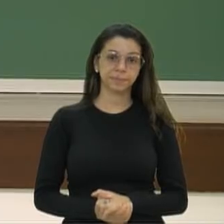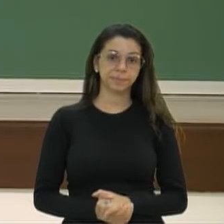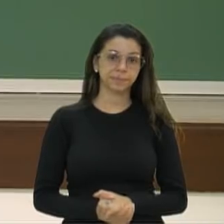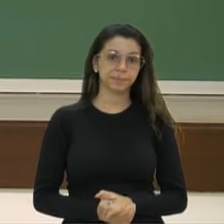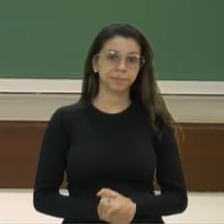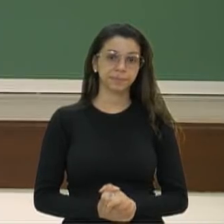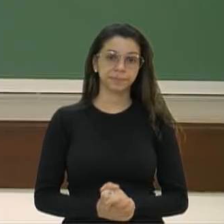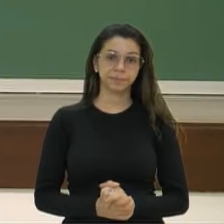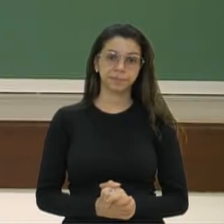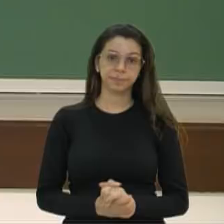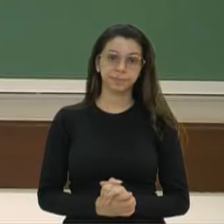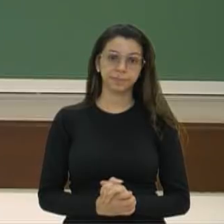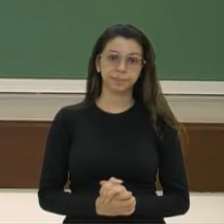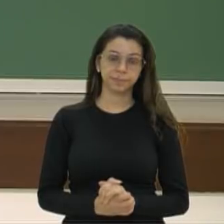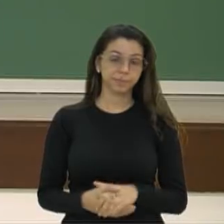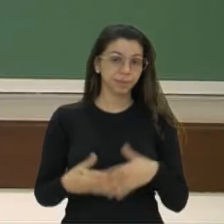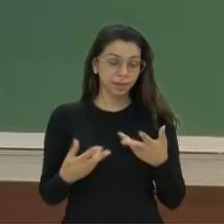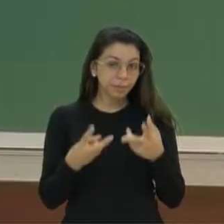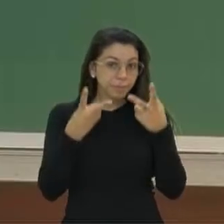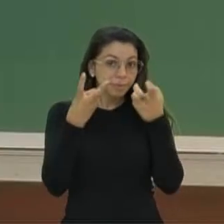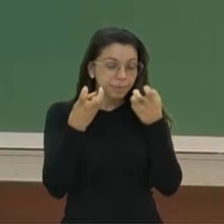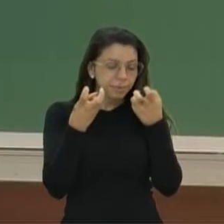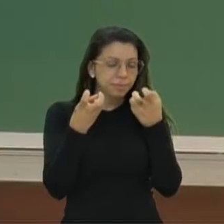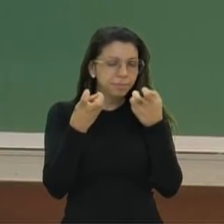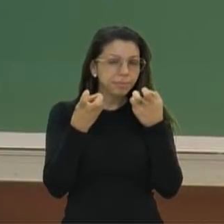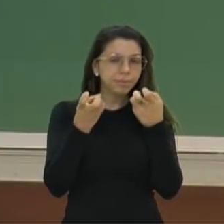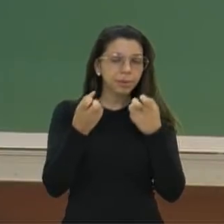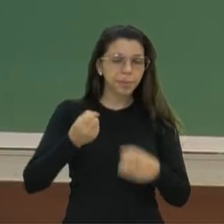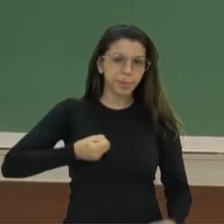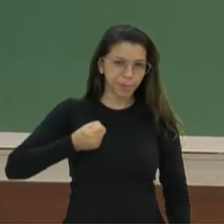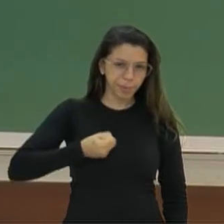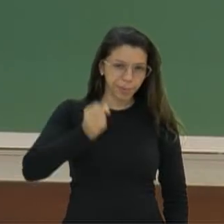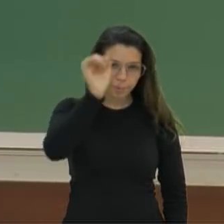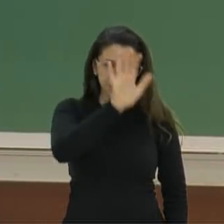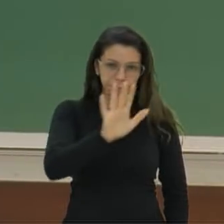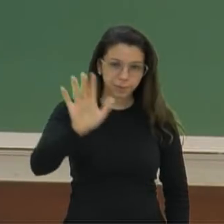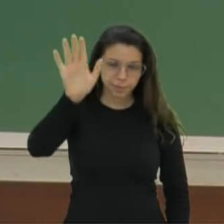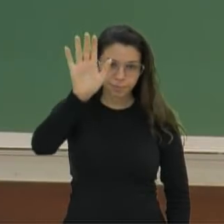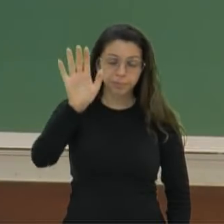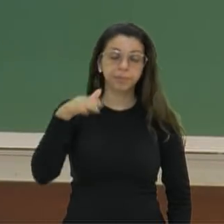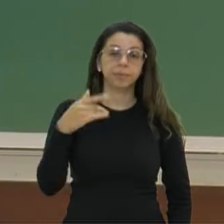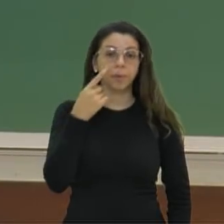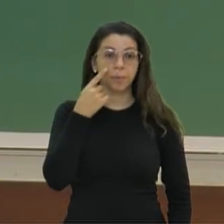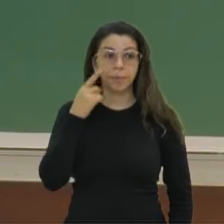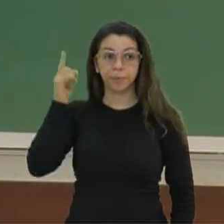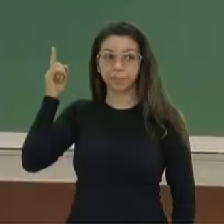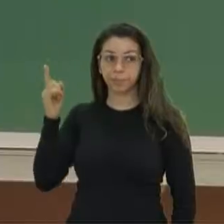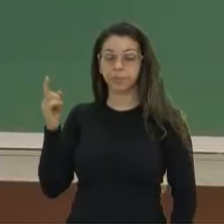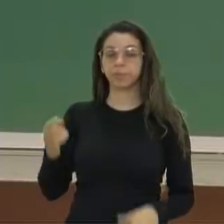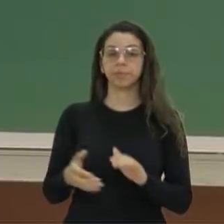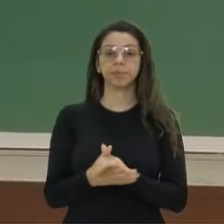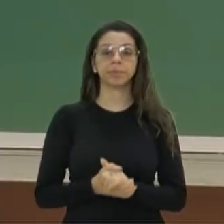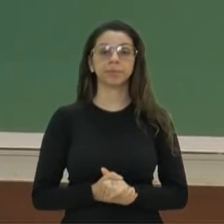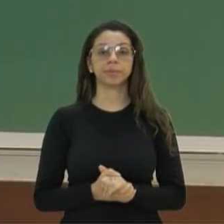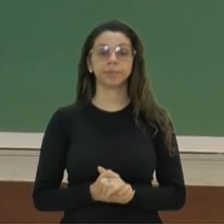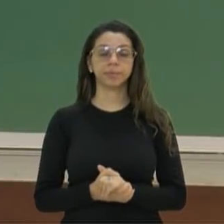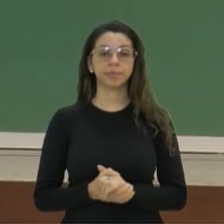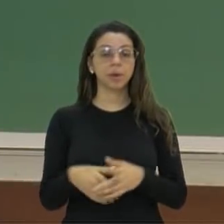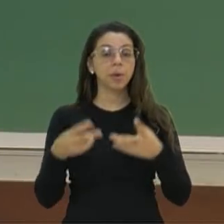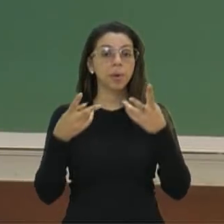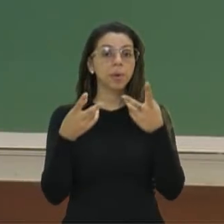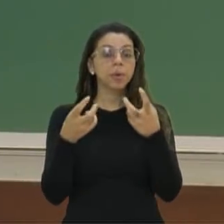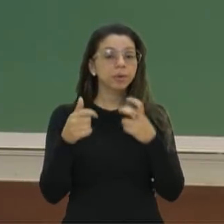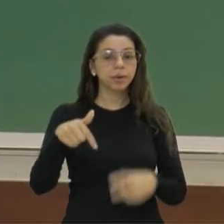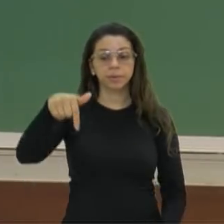Você conseguiu reparar ou fazer a leitura dos números que estão nas circunferências? Então vamos ver nessa primeira linha. Ó. Se você consegue